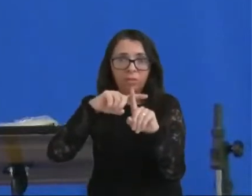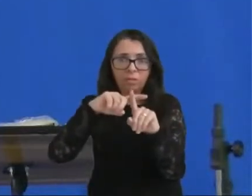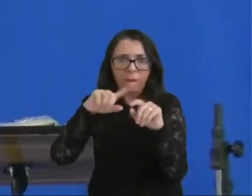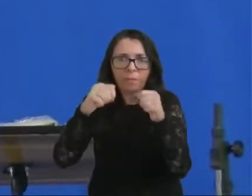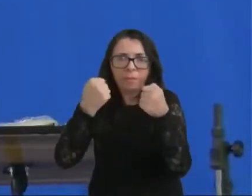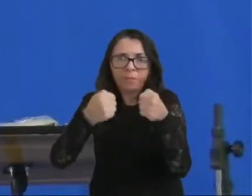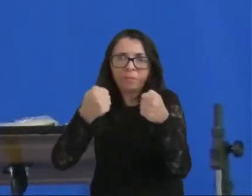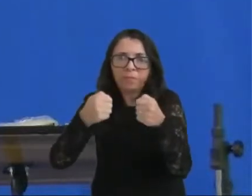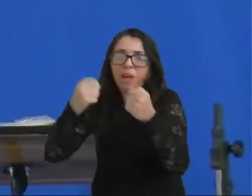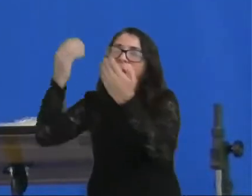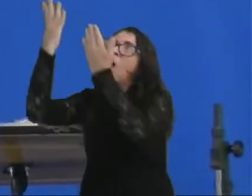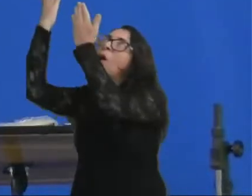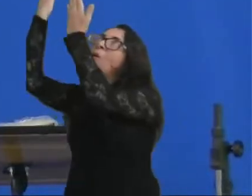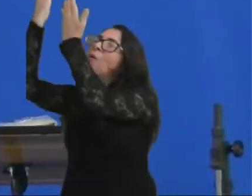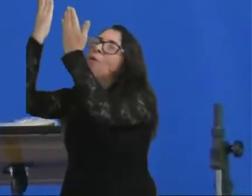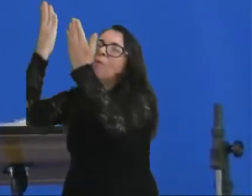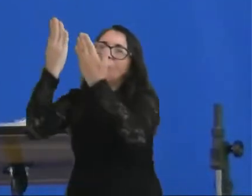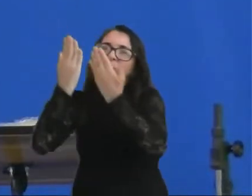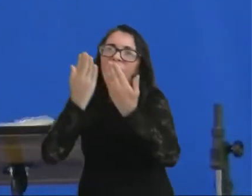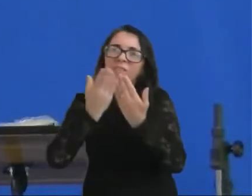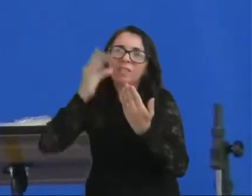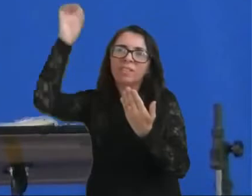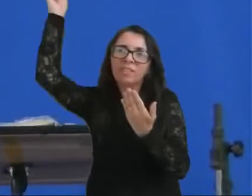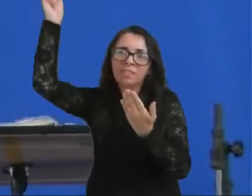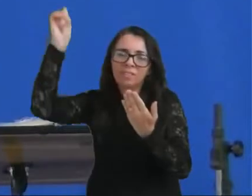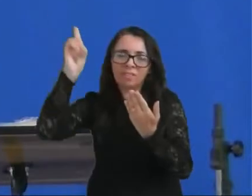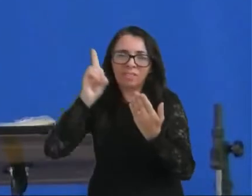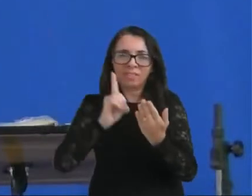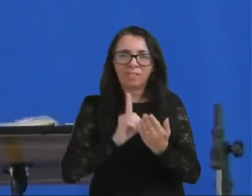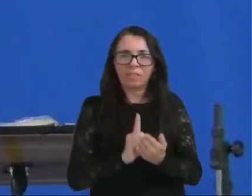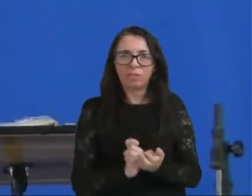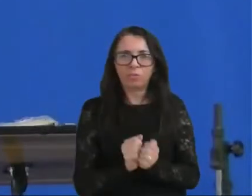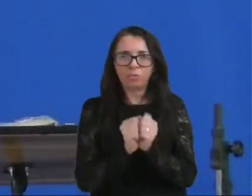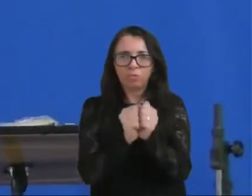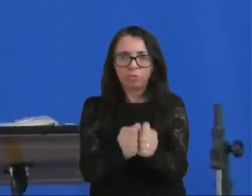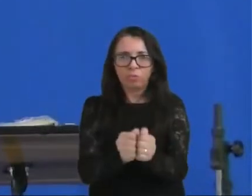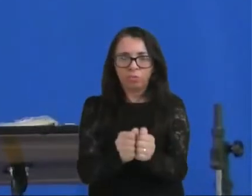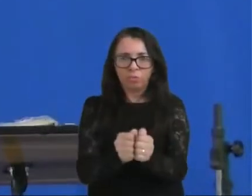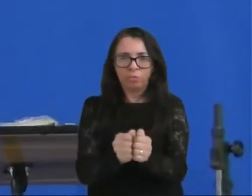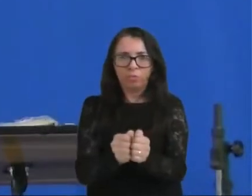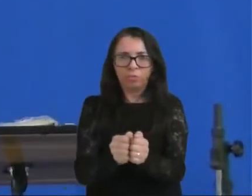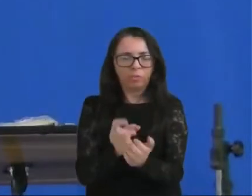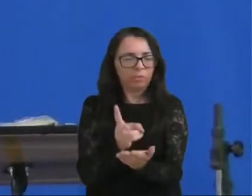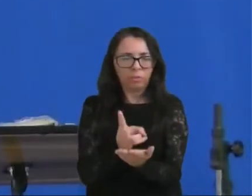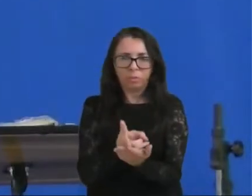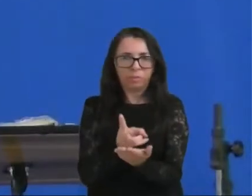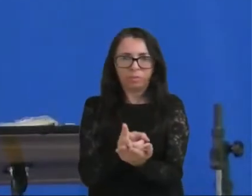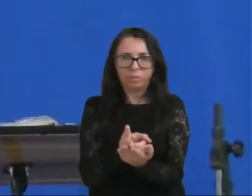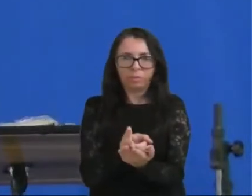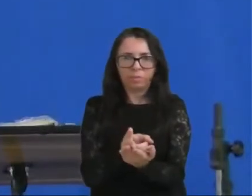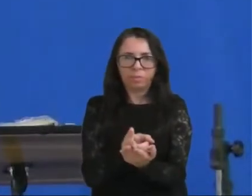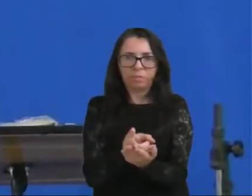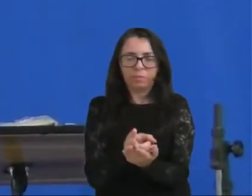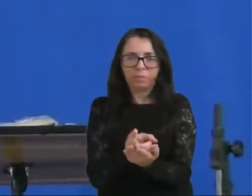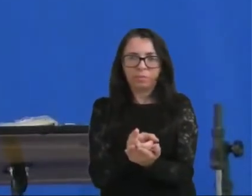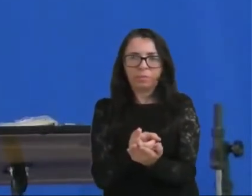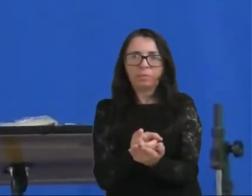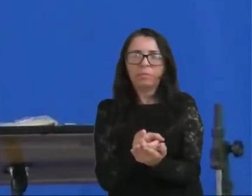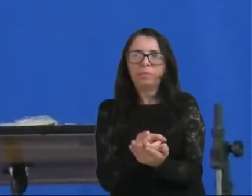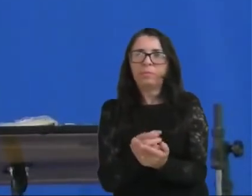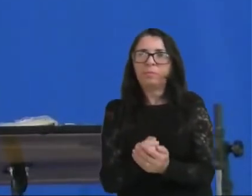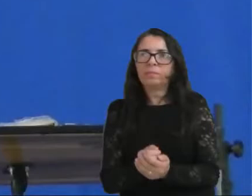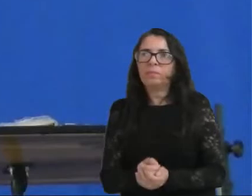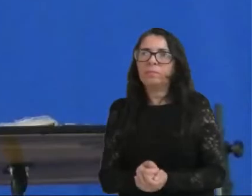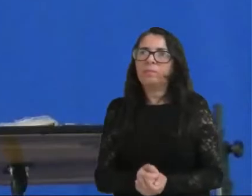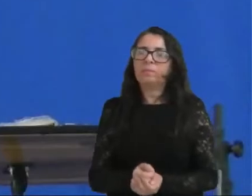mas não cremos na eminência de Deus, que Deus está presente, que Deus